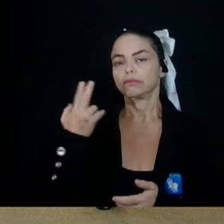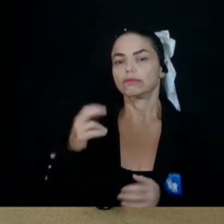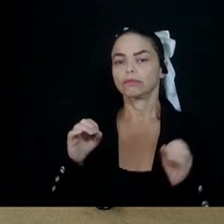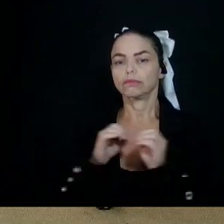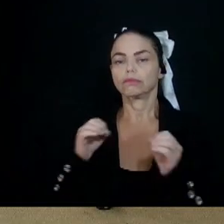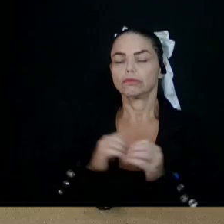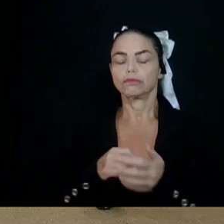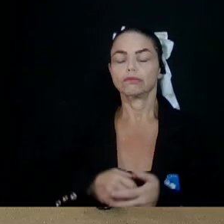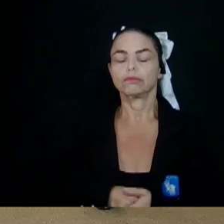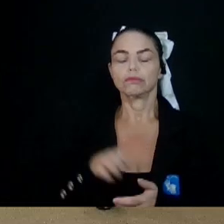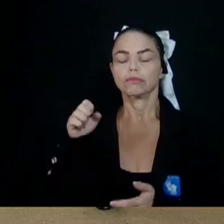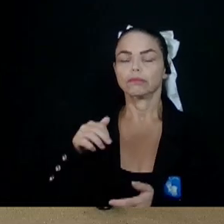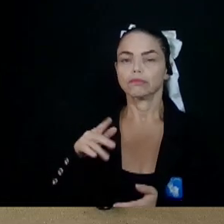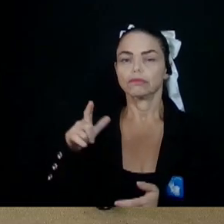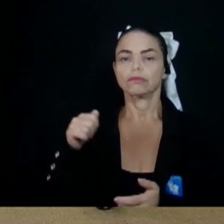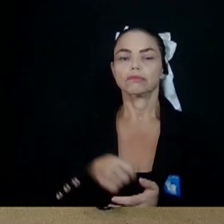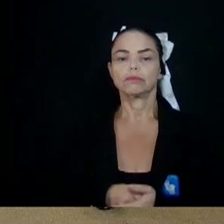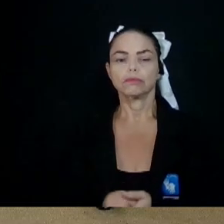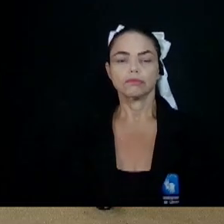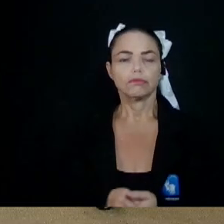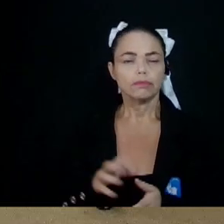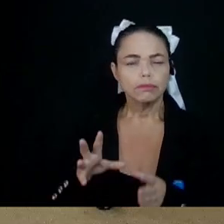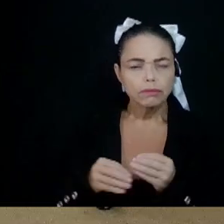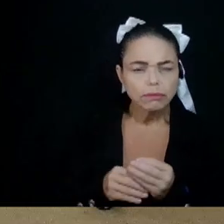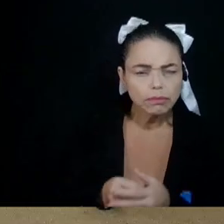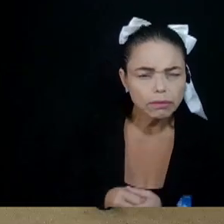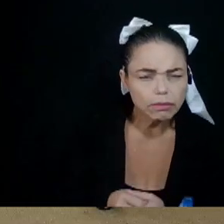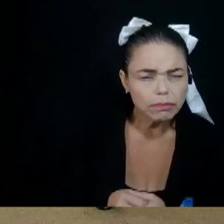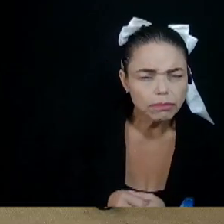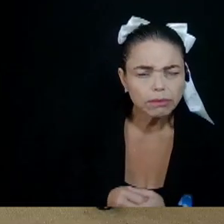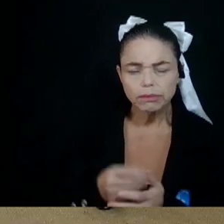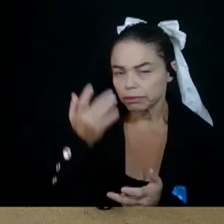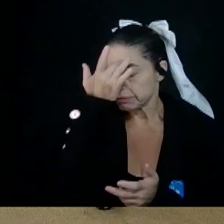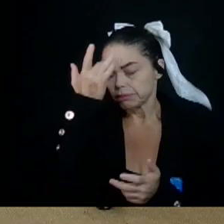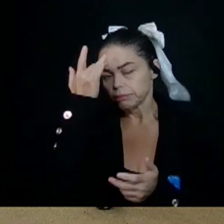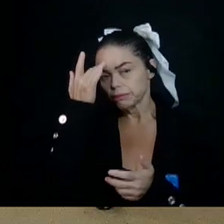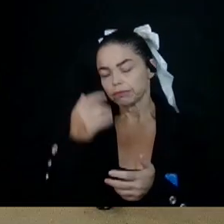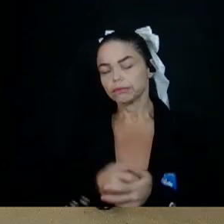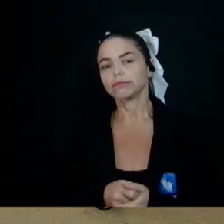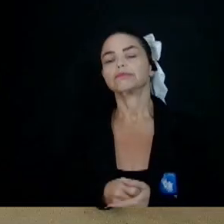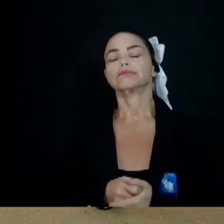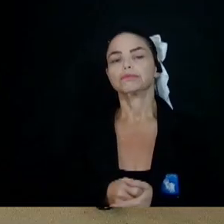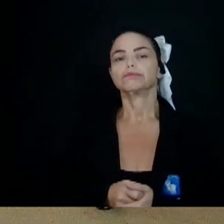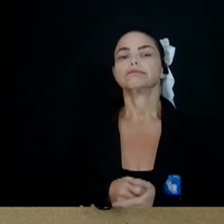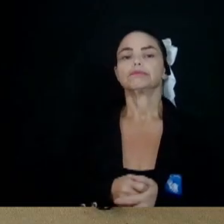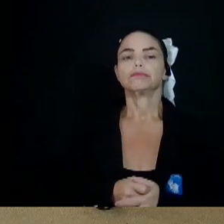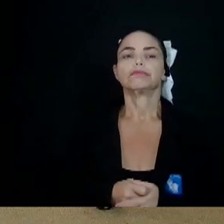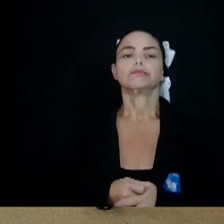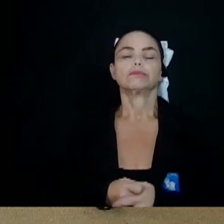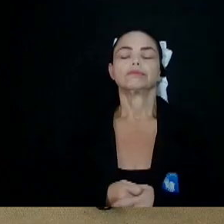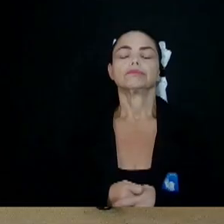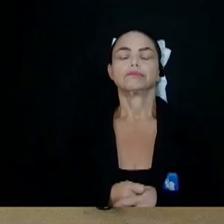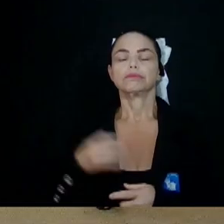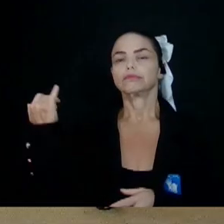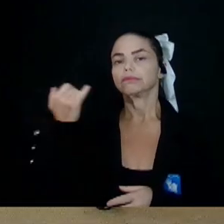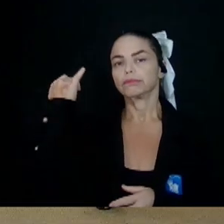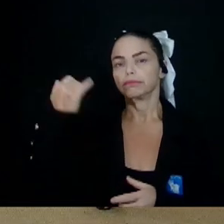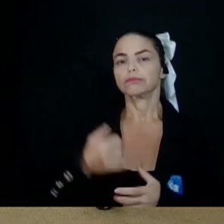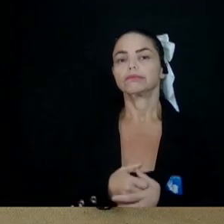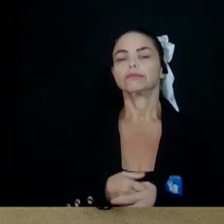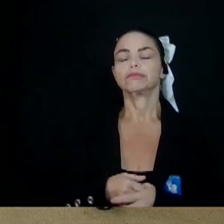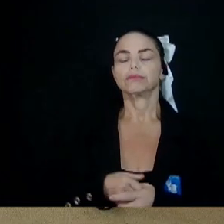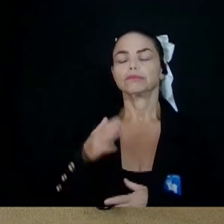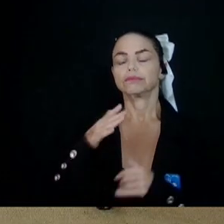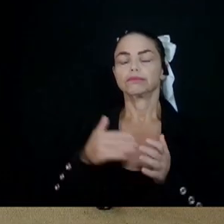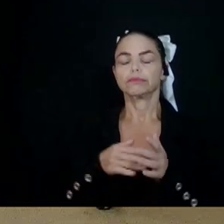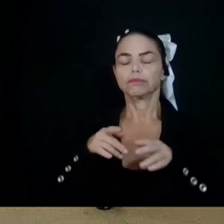Emily, por gentileza, pode completar a questão aí da saúde mental, né? Onde é que entra a saúde mental nisso tudo, a importância de tudo estar